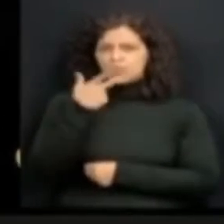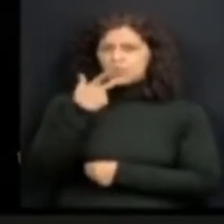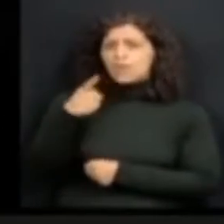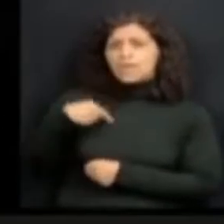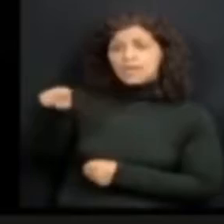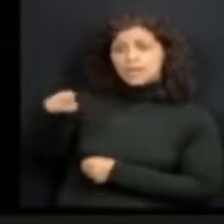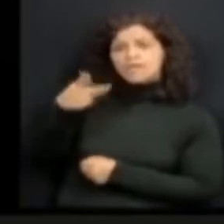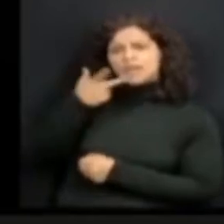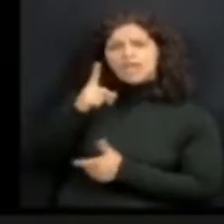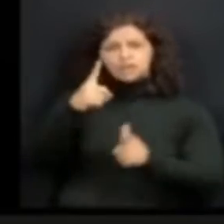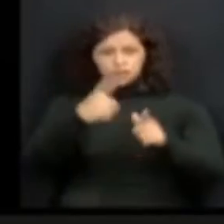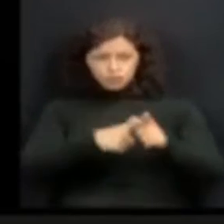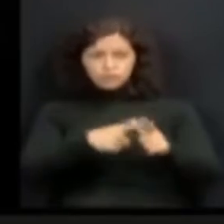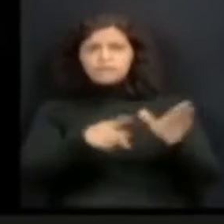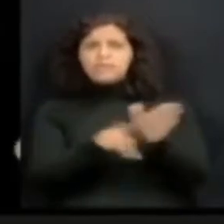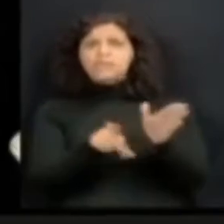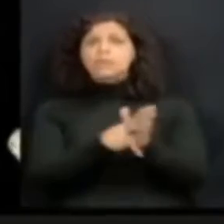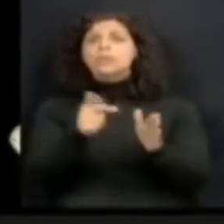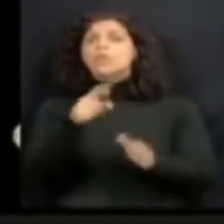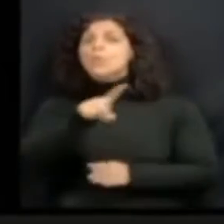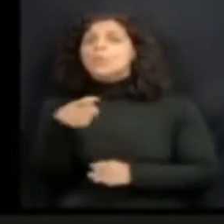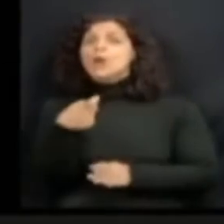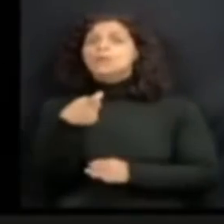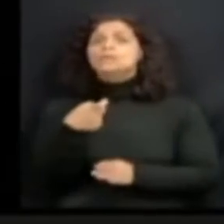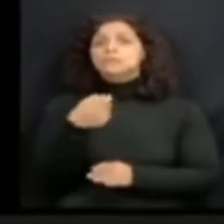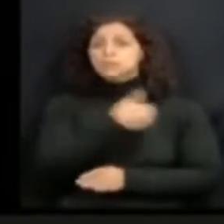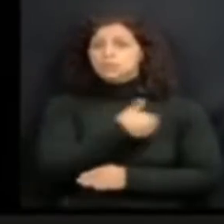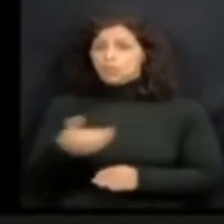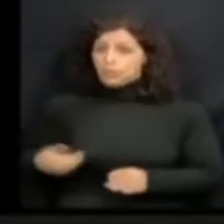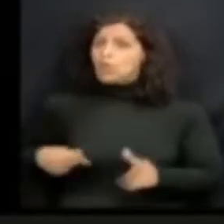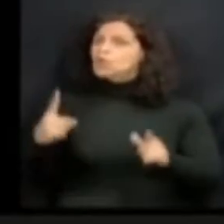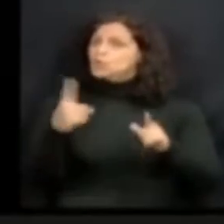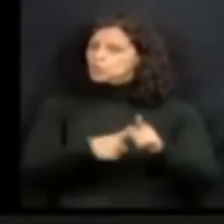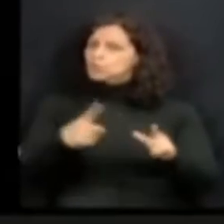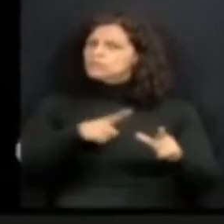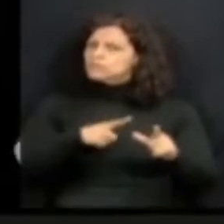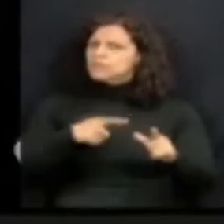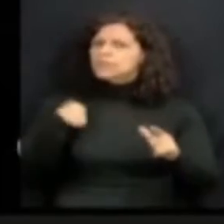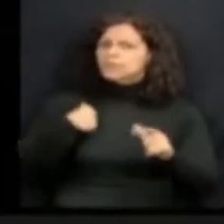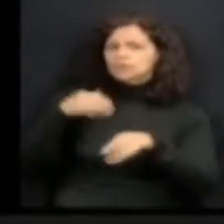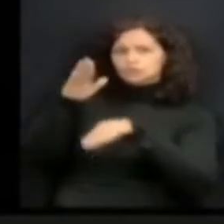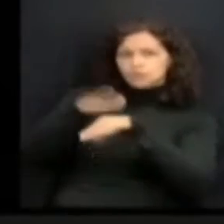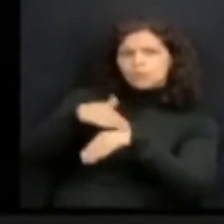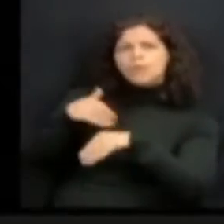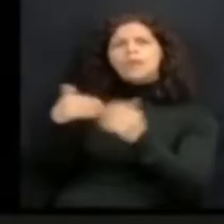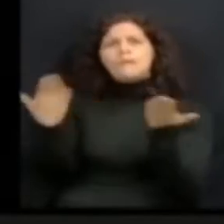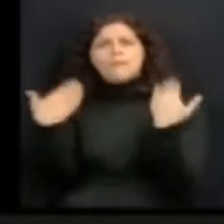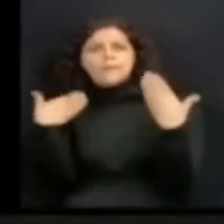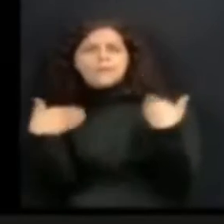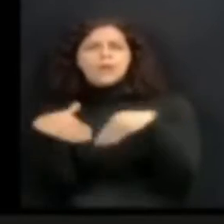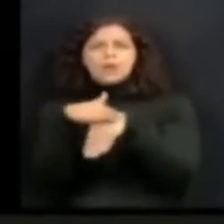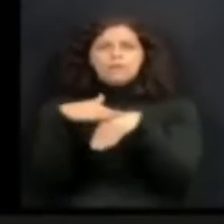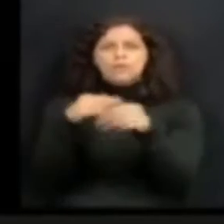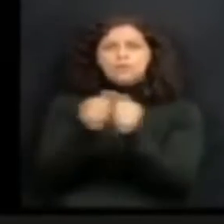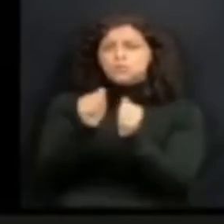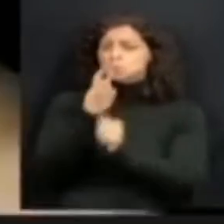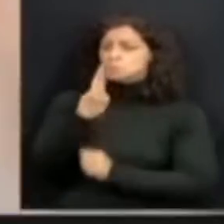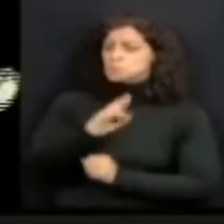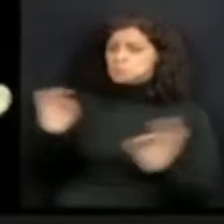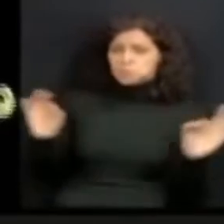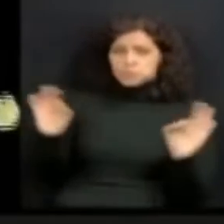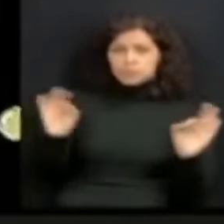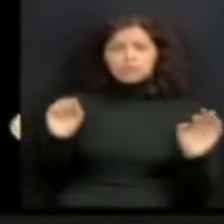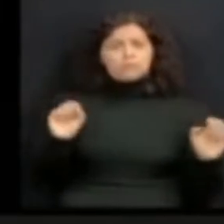dívida como saldo do governo anterior. Fiz ponderações, chamei o governo para debate, não tive resposta,